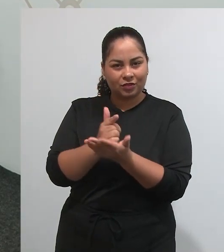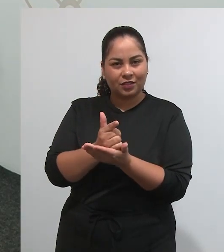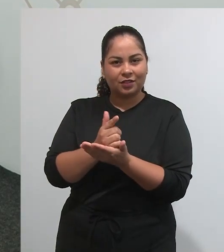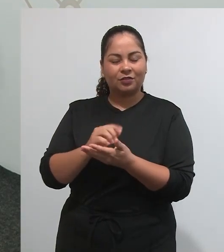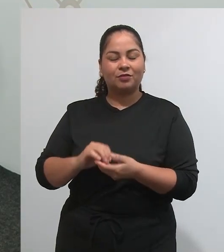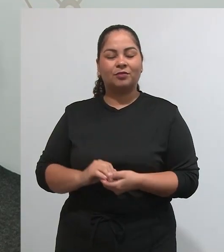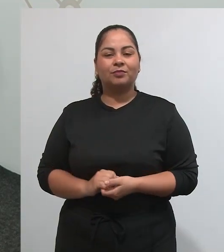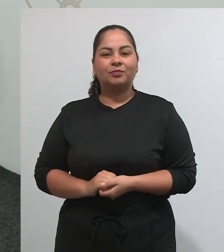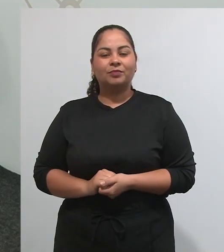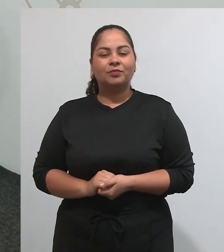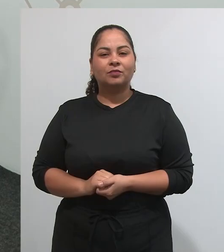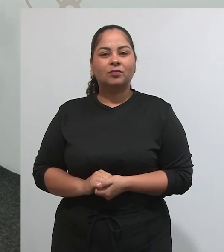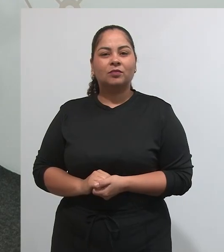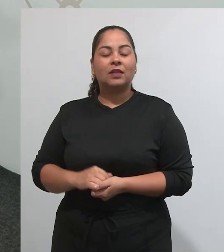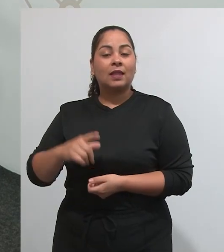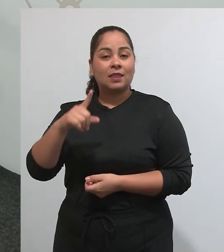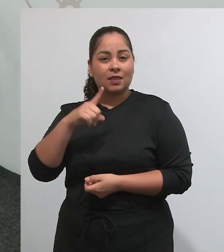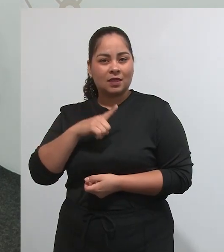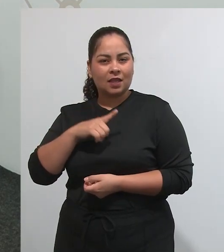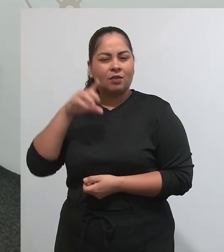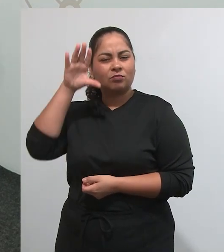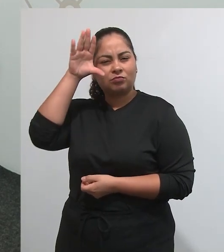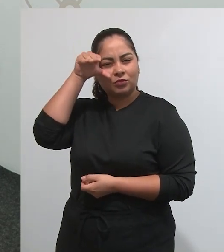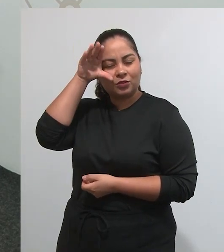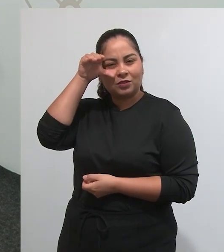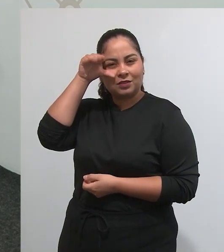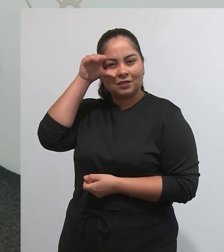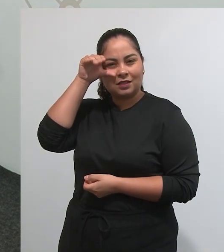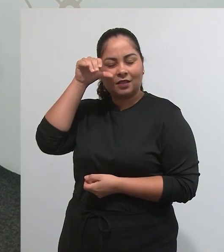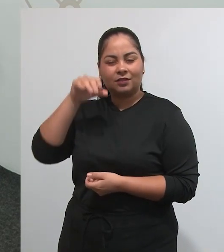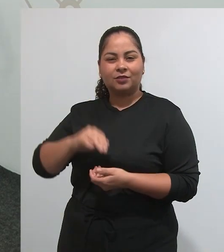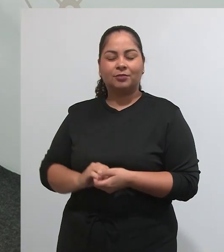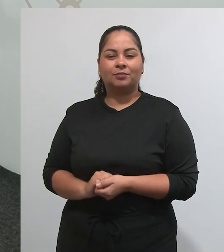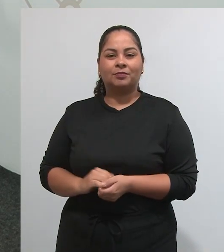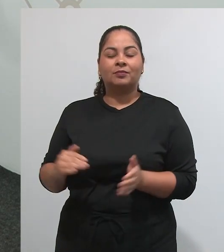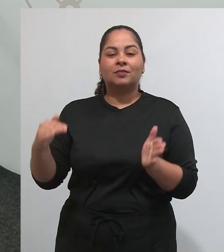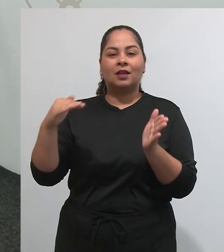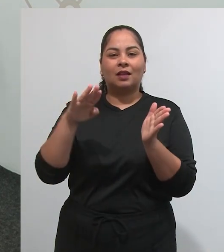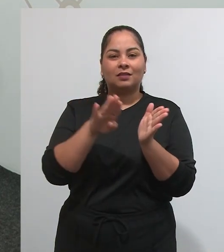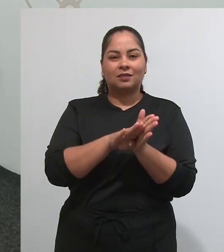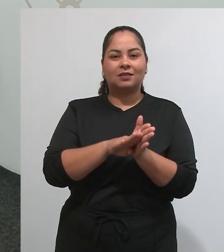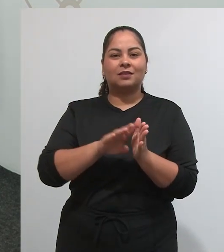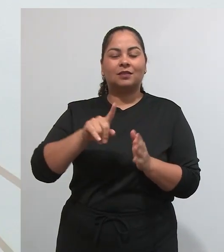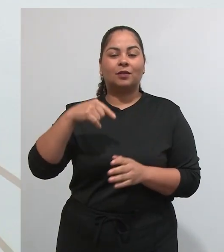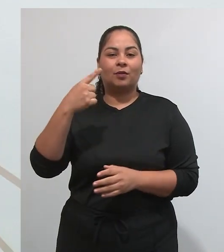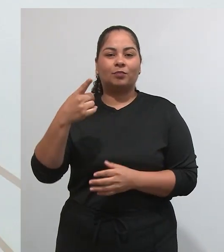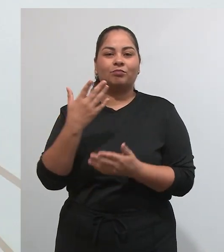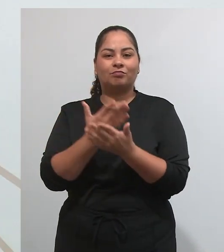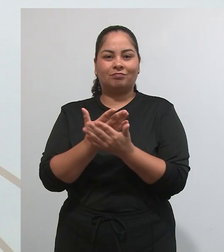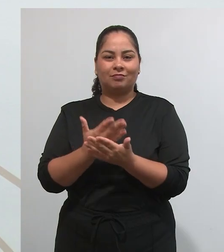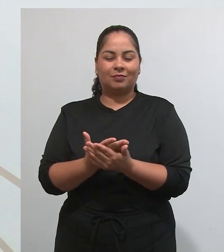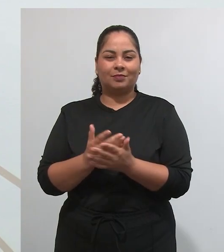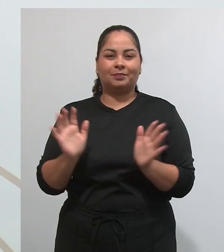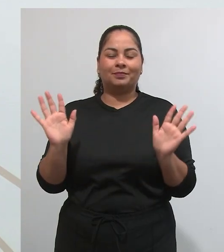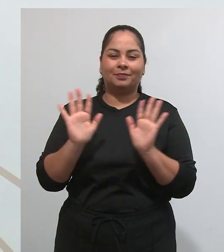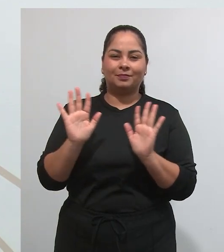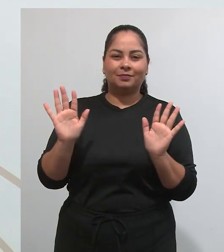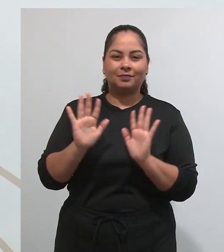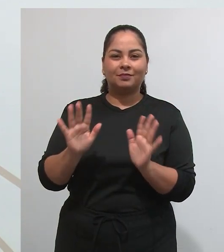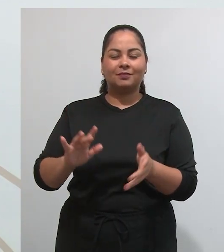sobre Libras. Aqui vou fazer o convite que Paulo Freire sempre faz para a gente, curiose-se. Até a